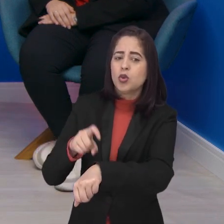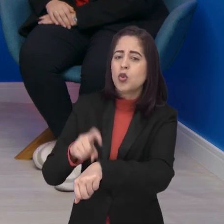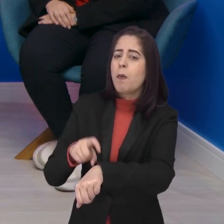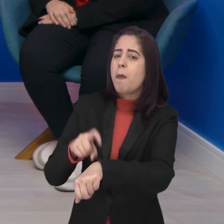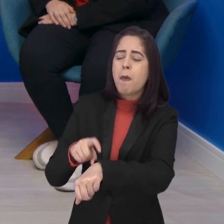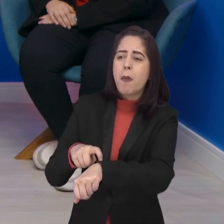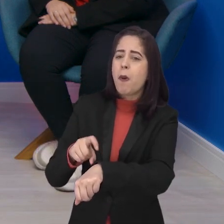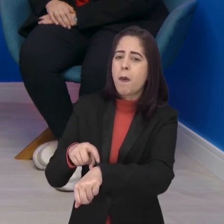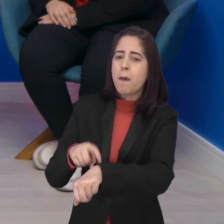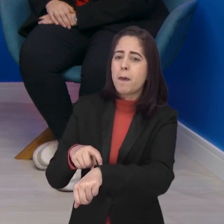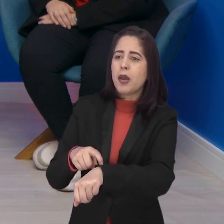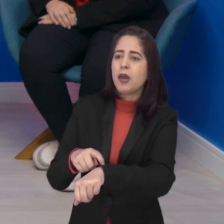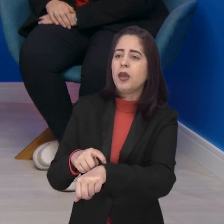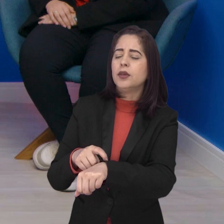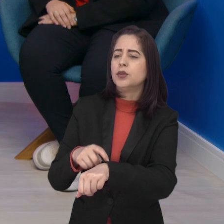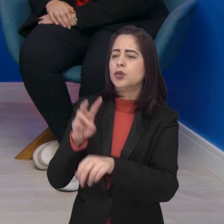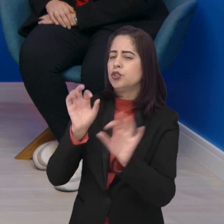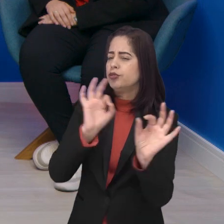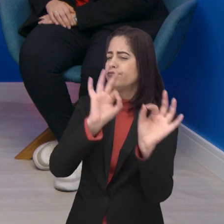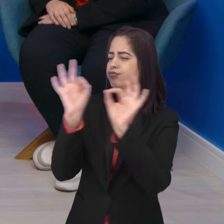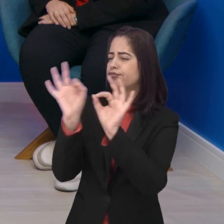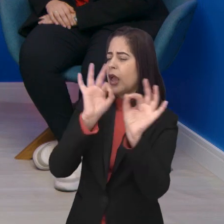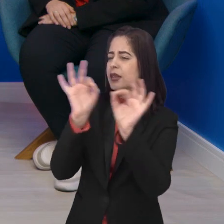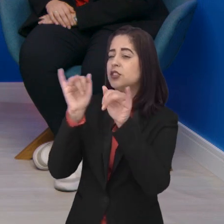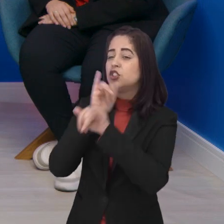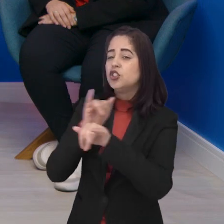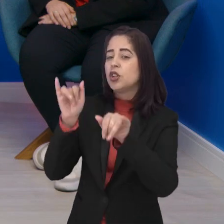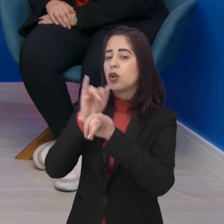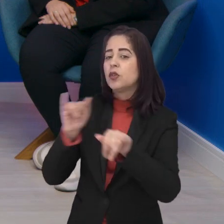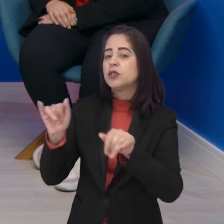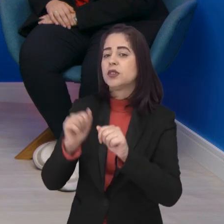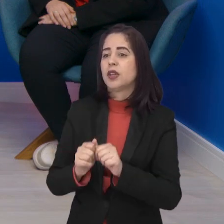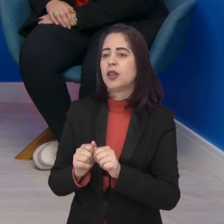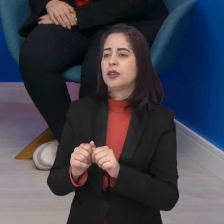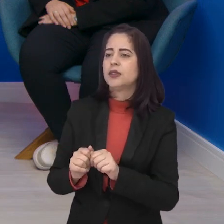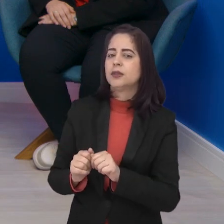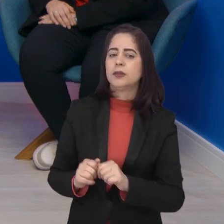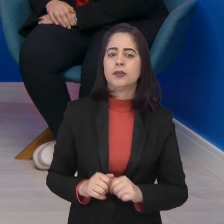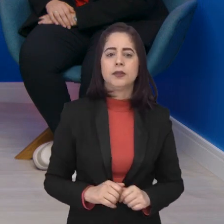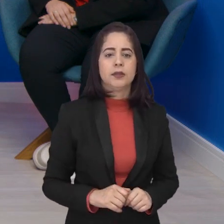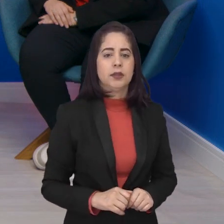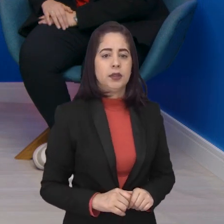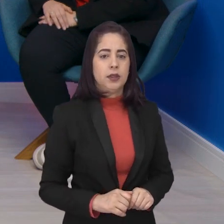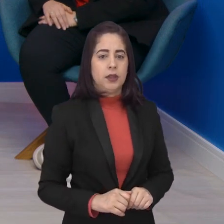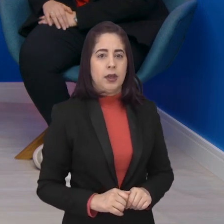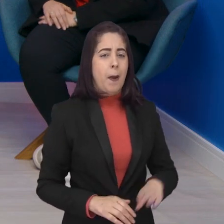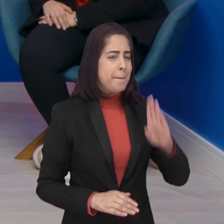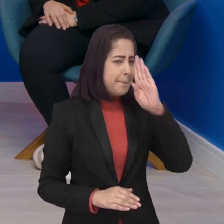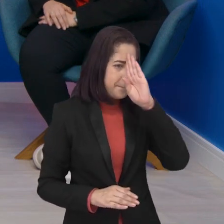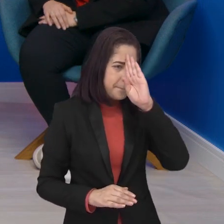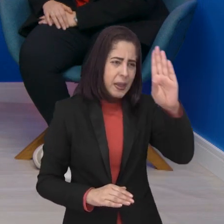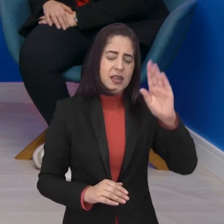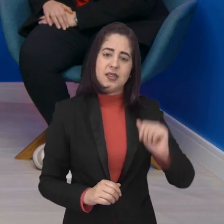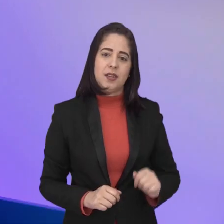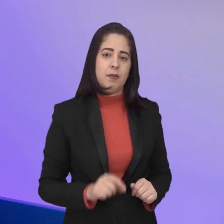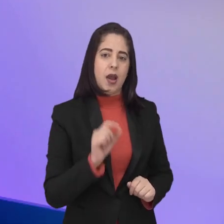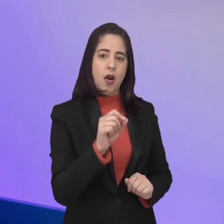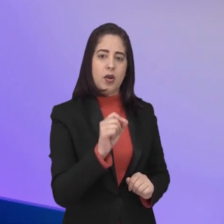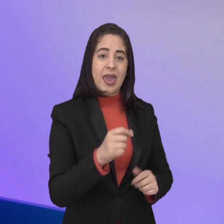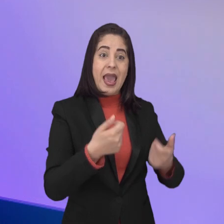de acompanhar agora as campanhas, né? Que visão tem que ter, cuidados tem que ter num momento como esse? O principal cuidado é sempre